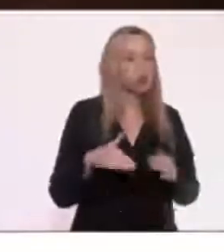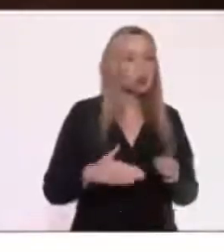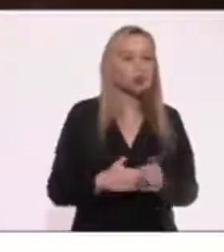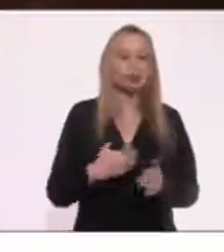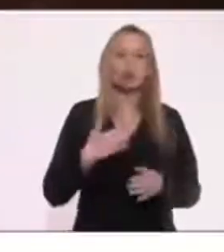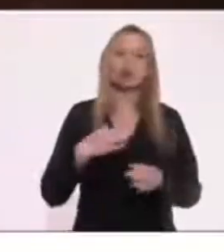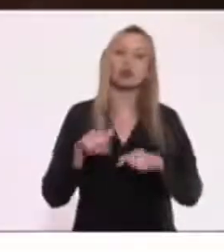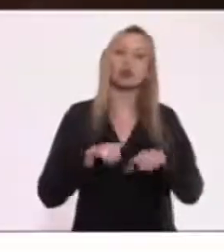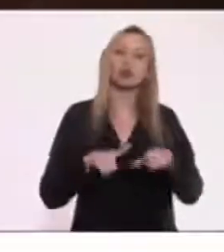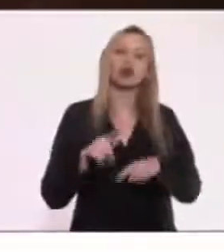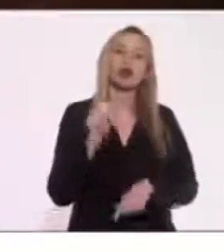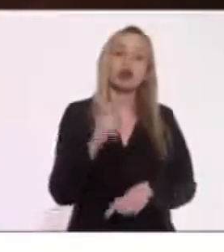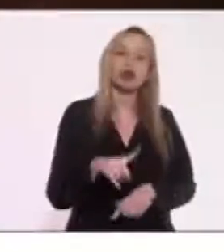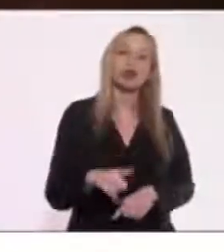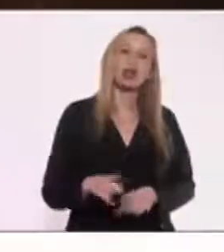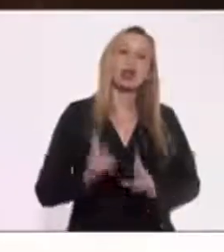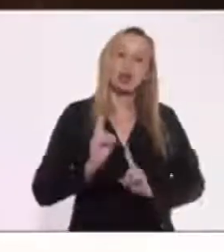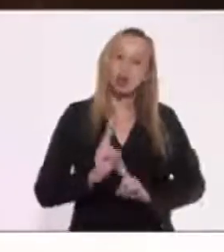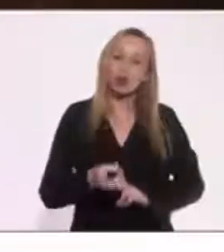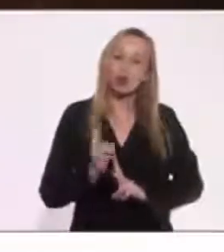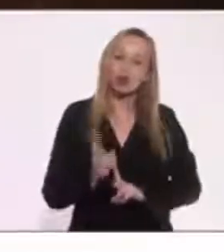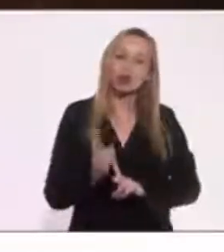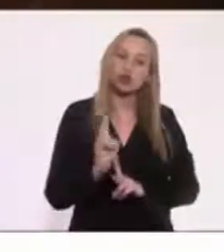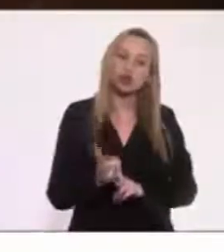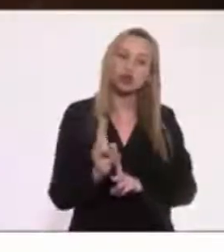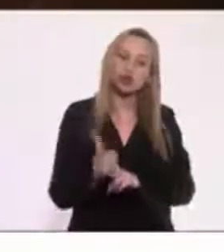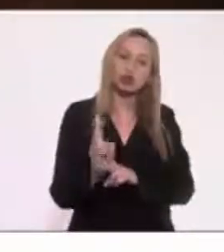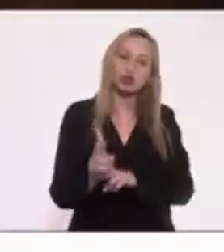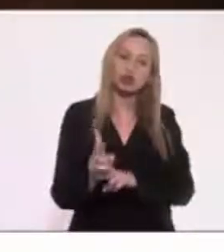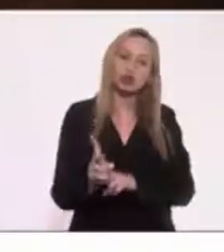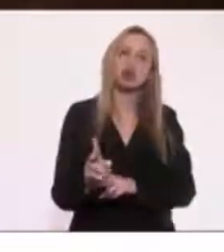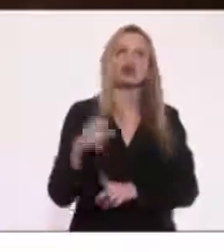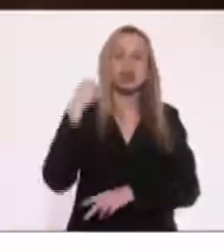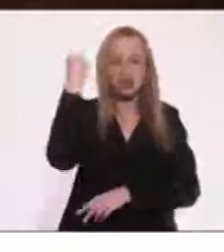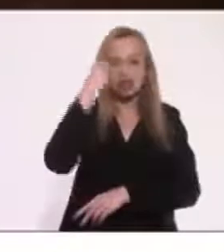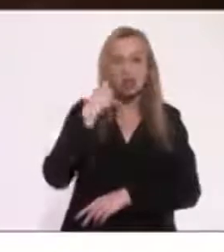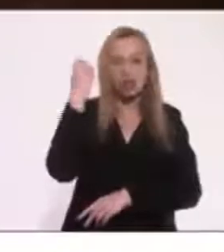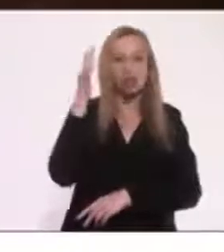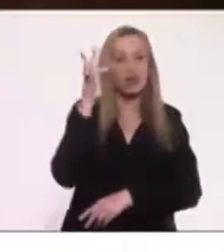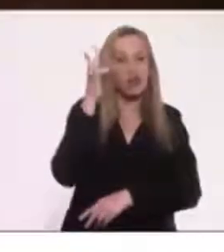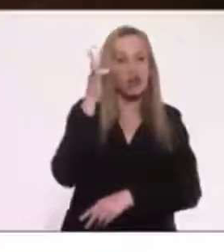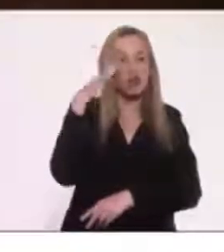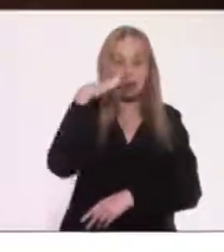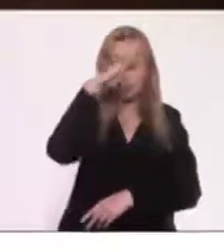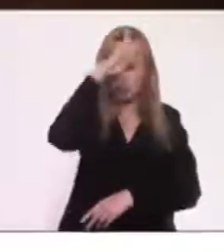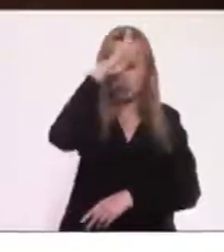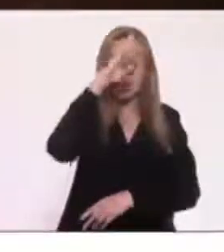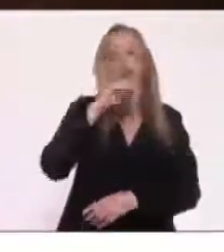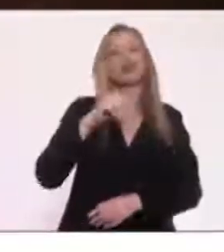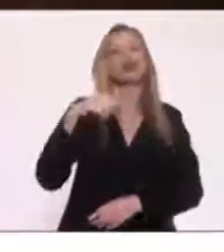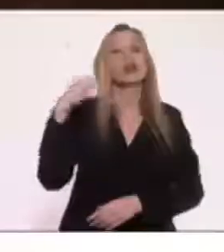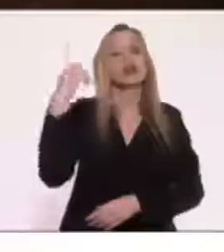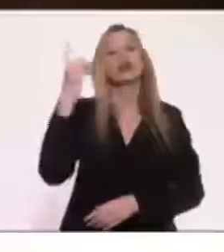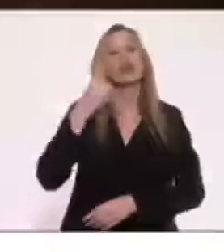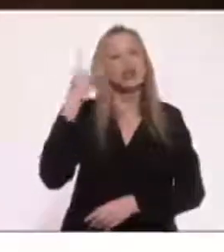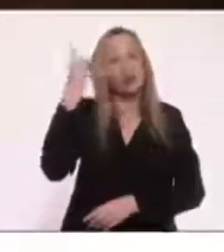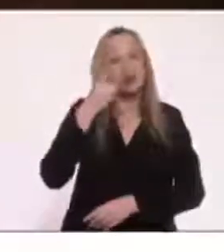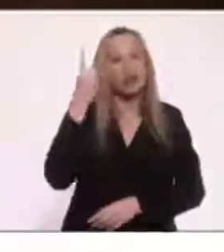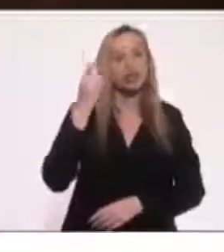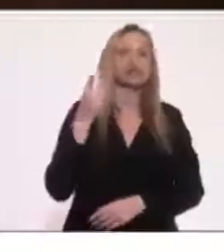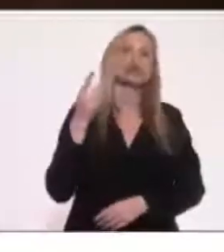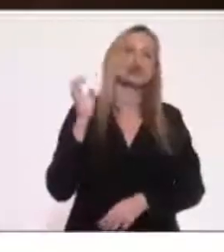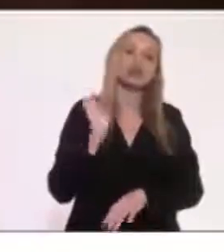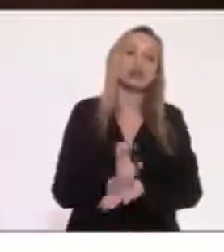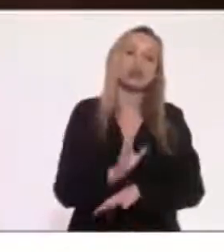mandato, que é o de dar continuidade ao legado do senador Flávio Bolsonaro, até então deputado estadual nessa